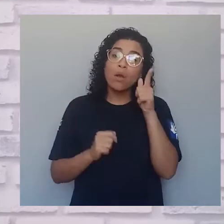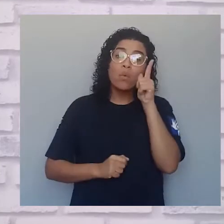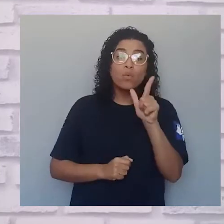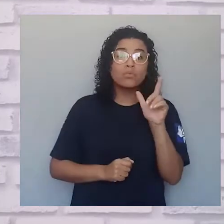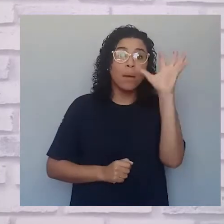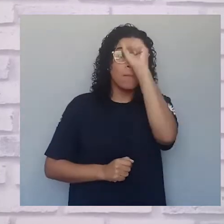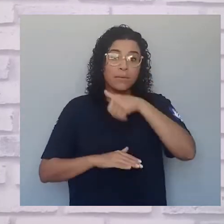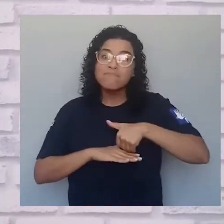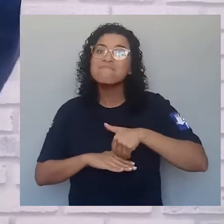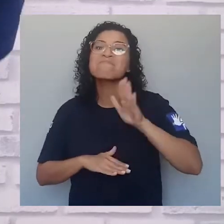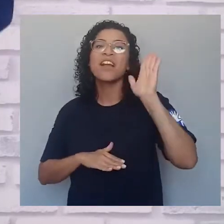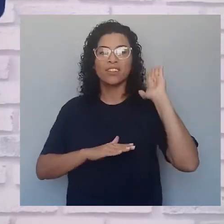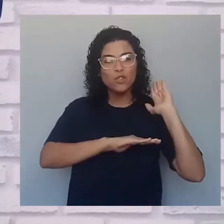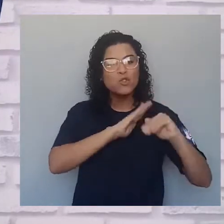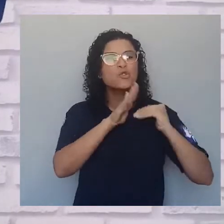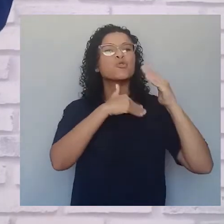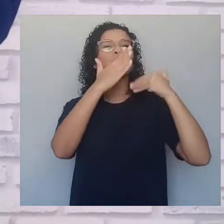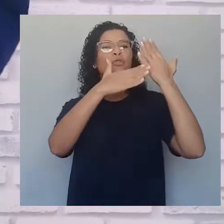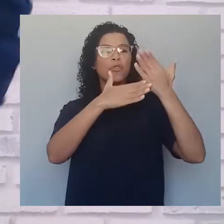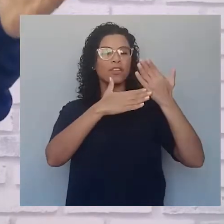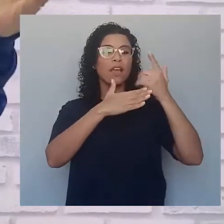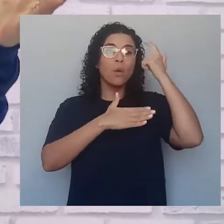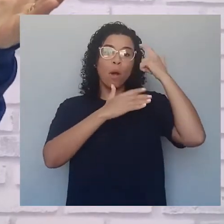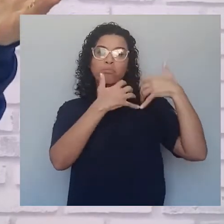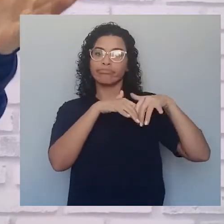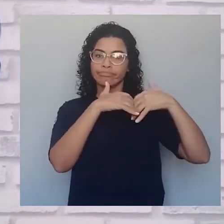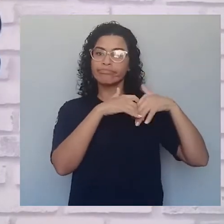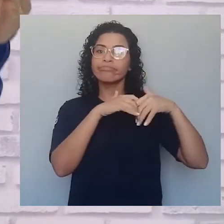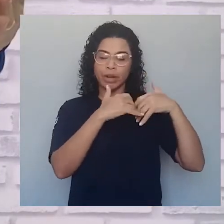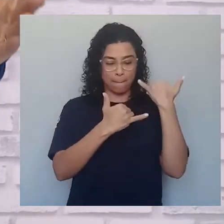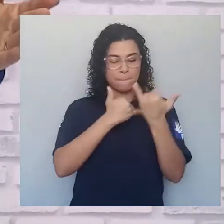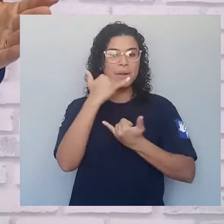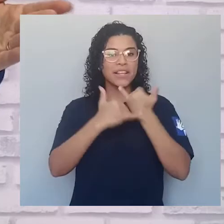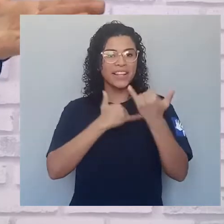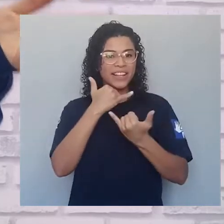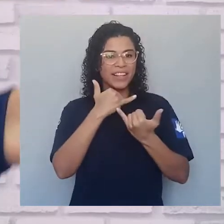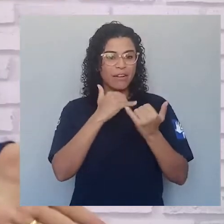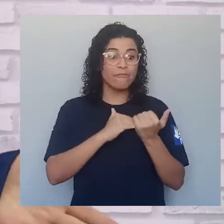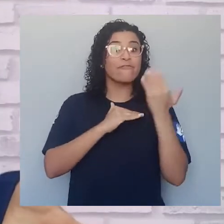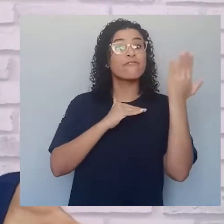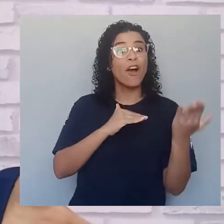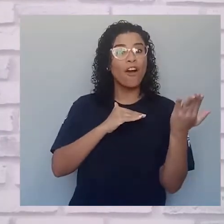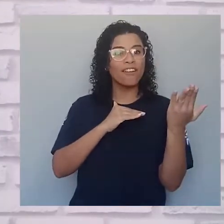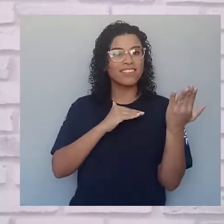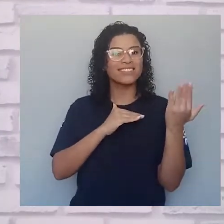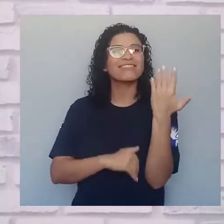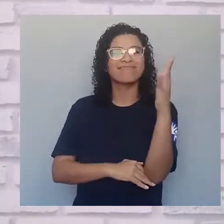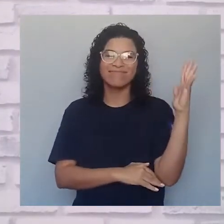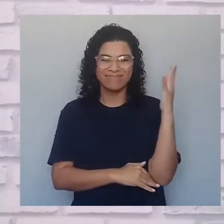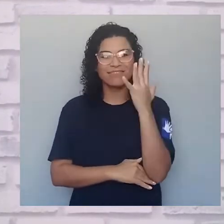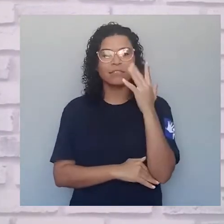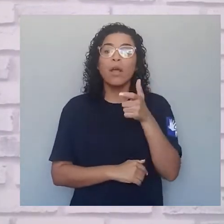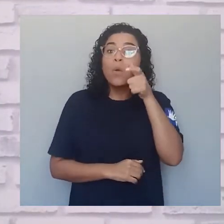conseguimos aprender muito mais e desenvolver muito mais o nosso cérebro com brincadeiras fora das telas. E sabe o